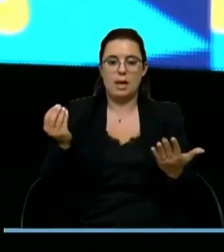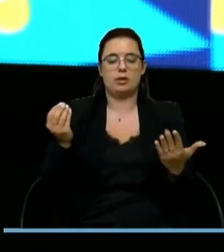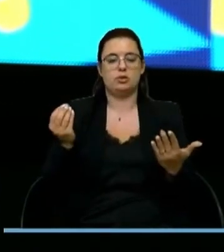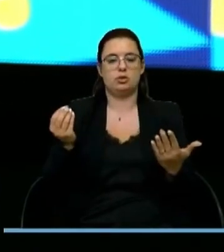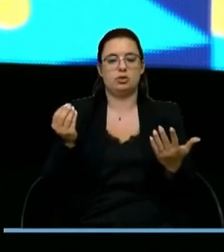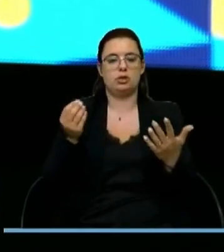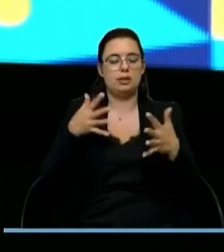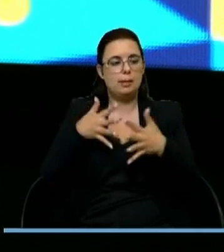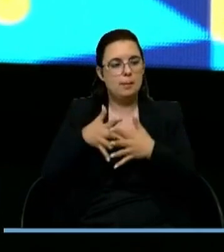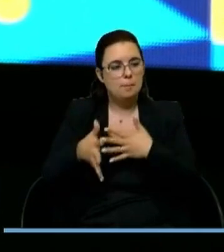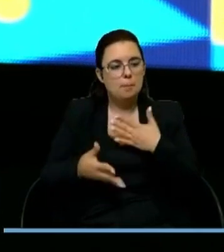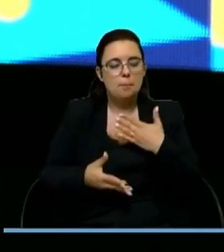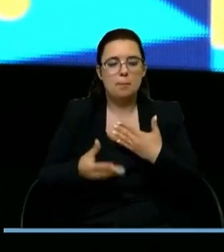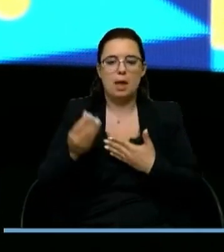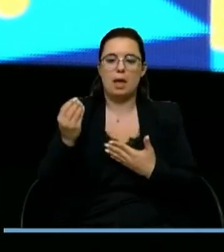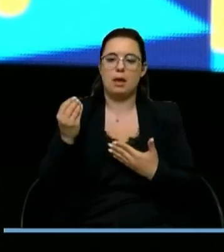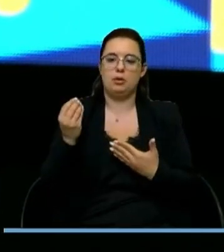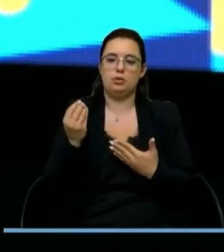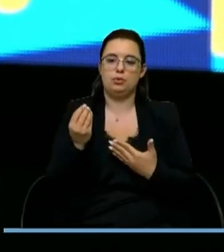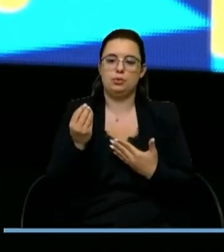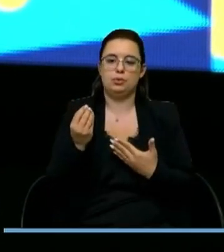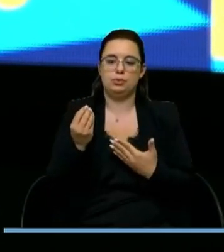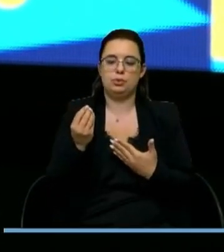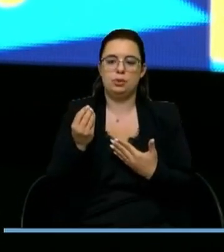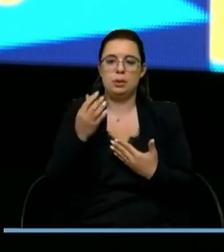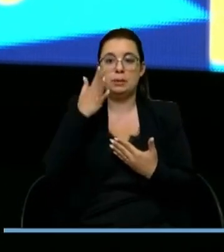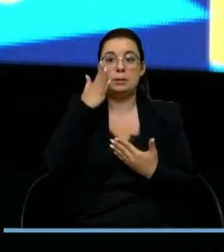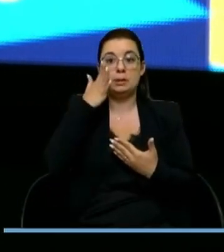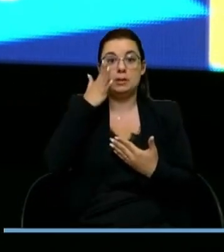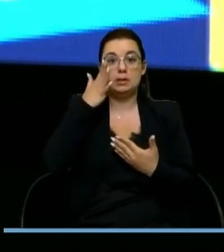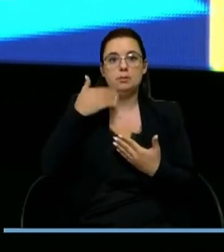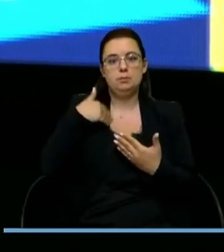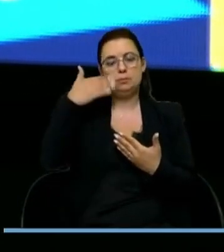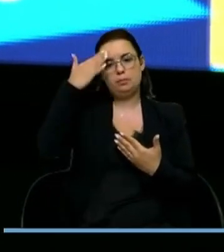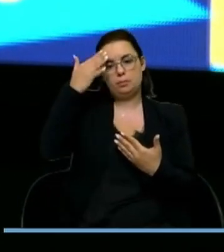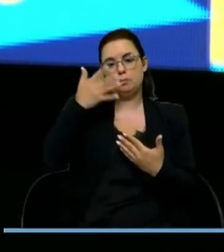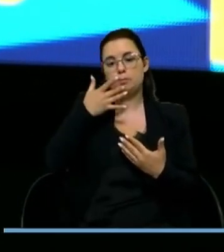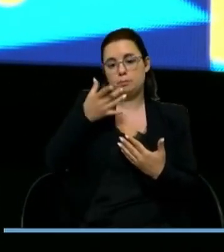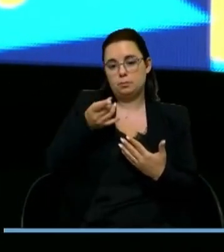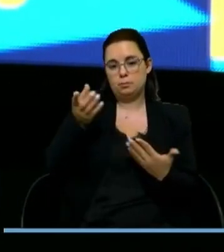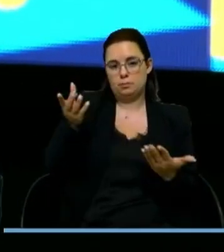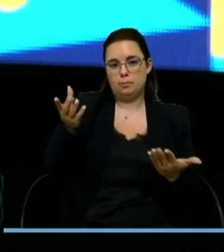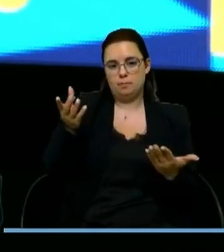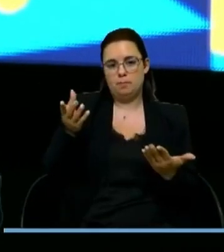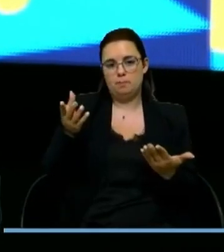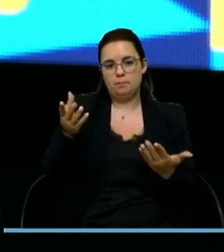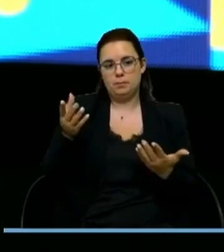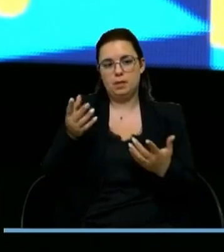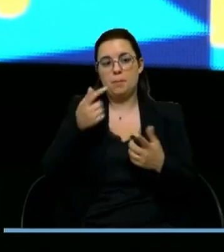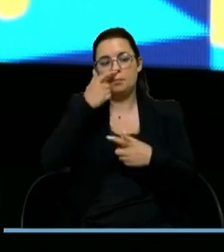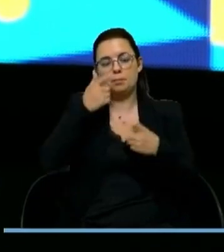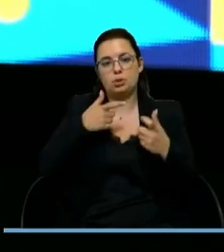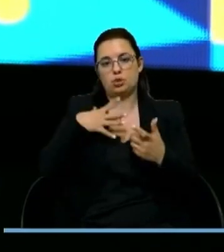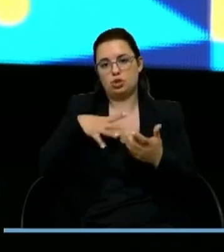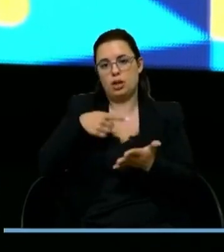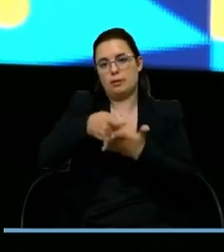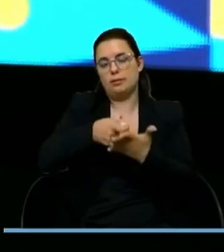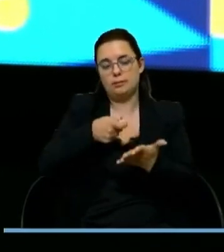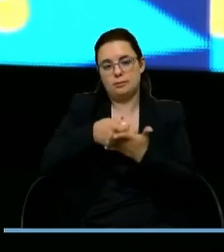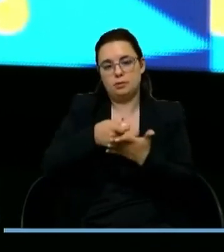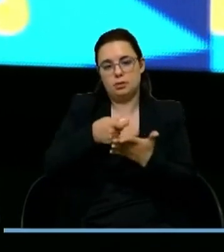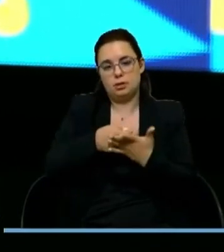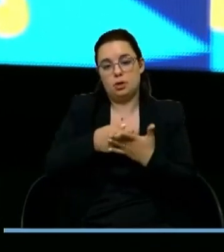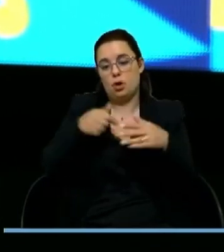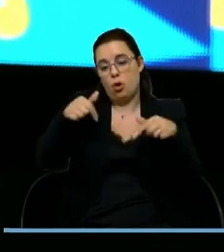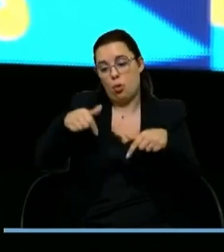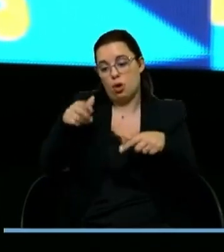mais transparência e, portanto, eu penso que é isso que os empreendedores e neste